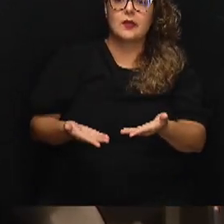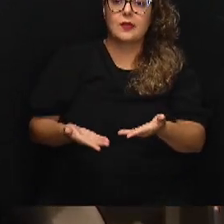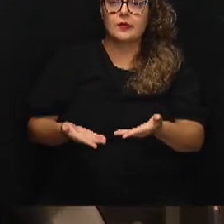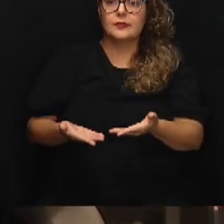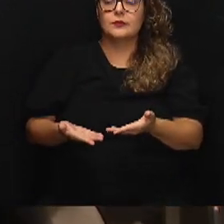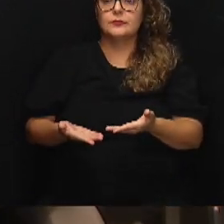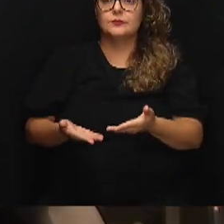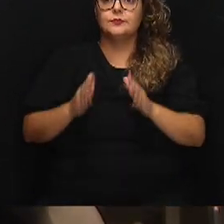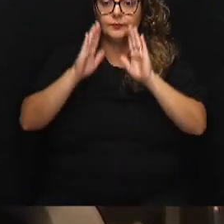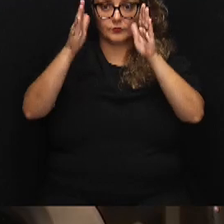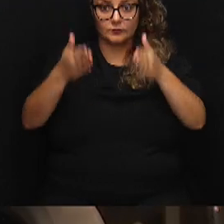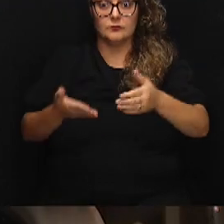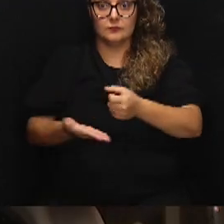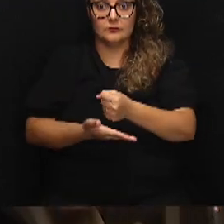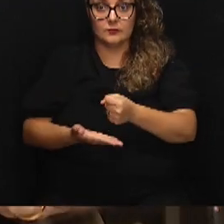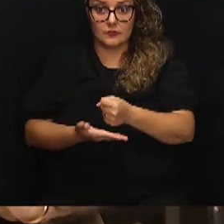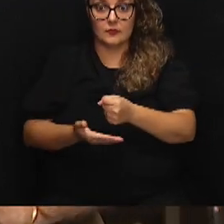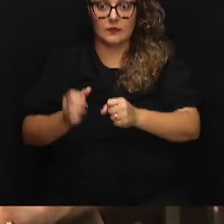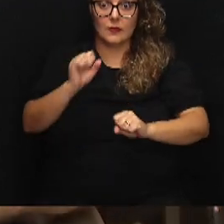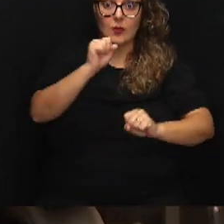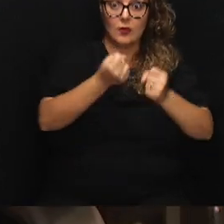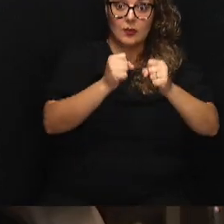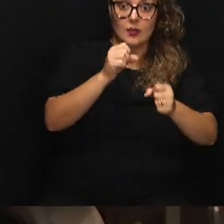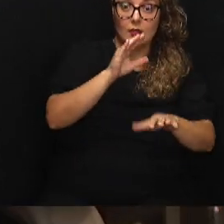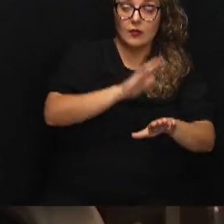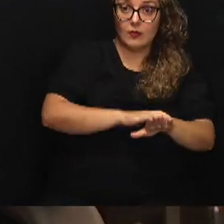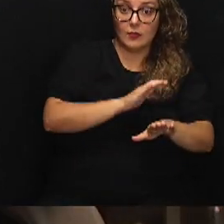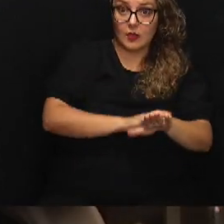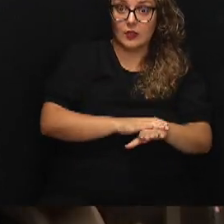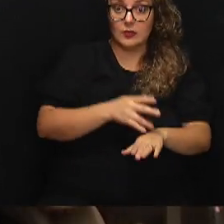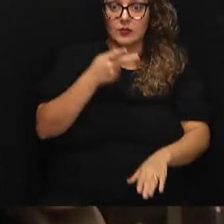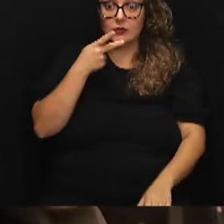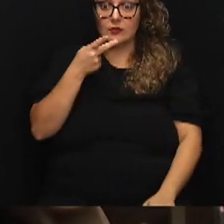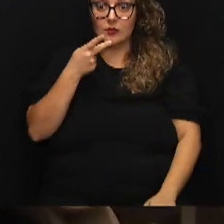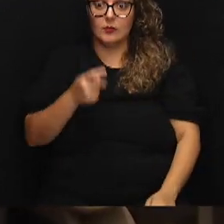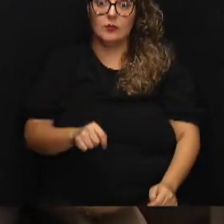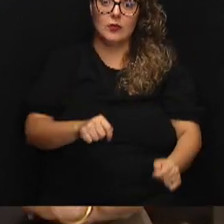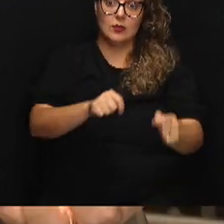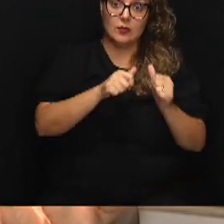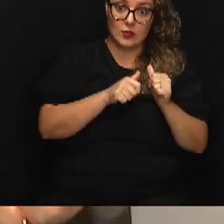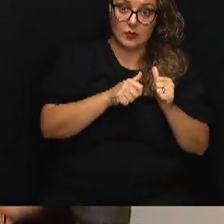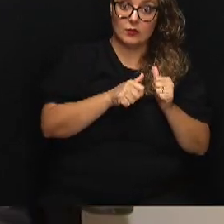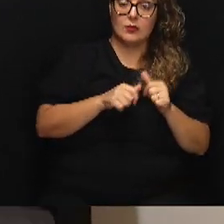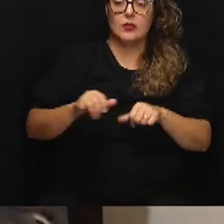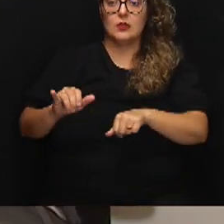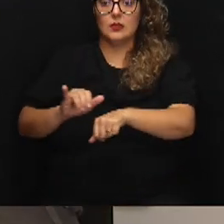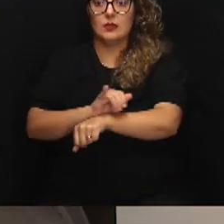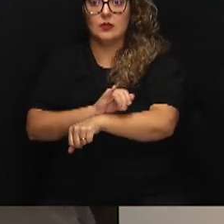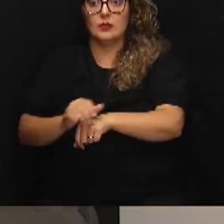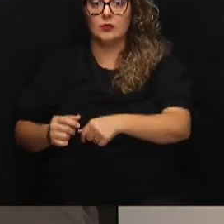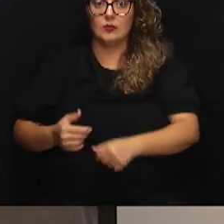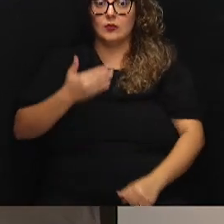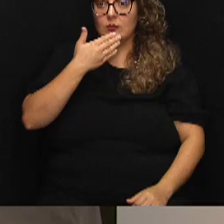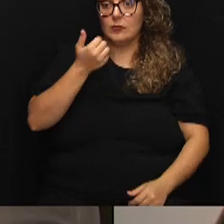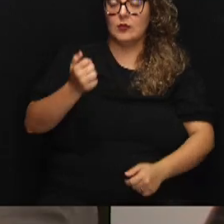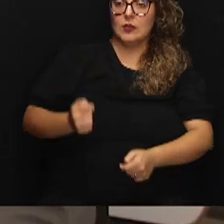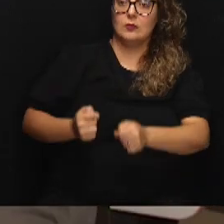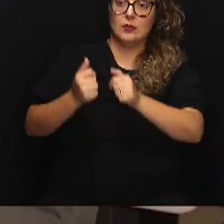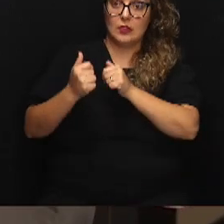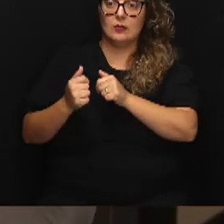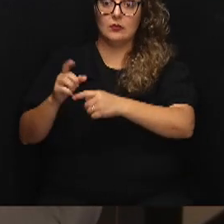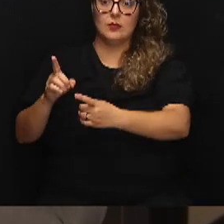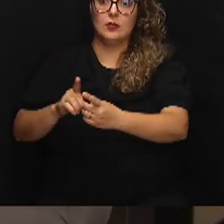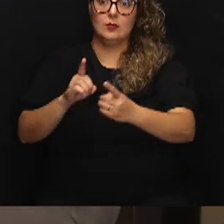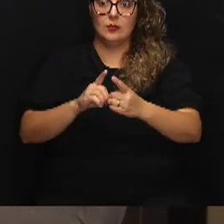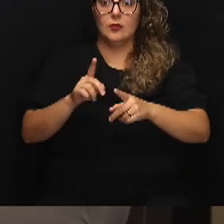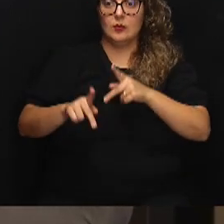Ele foca basicamente o que a fábrica faz. Então, se eu estou falando de um benefício, eu tenho que ter estratégia para discutir o melhor benefício para atender o